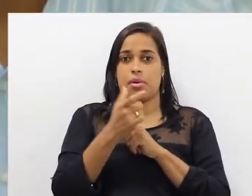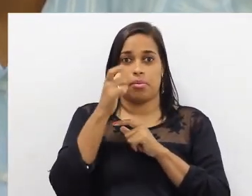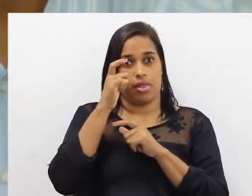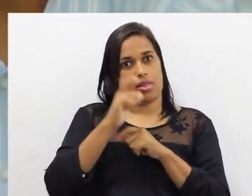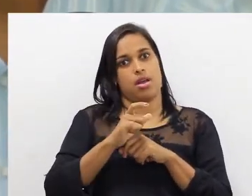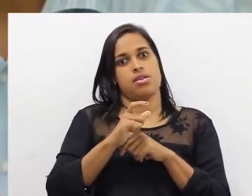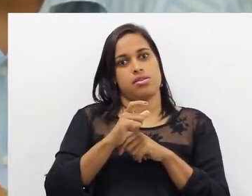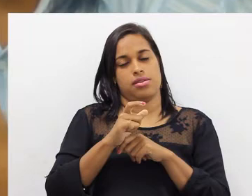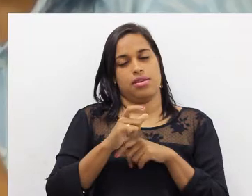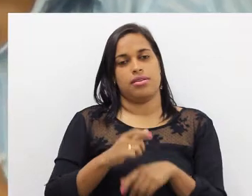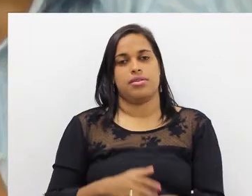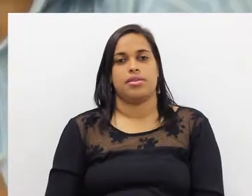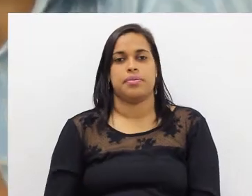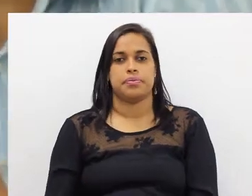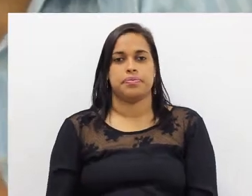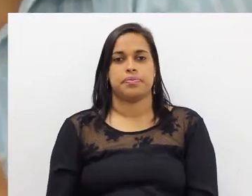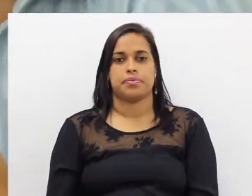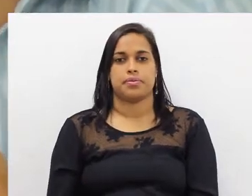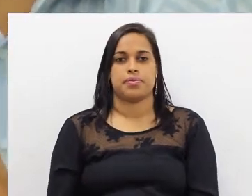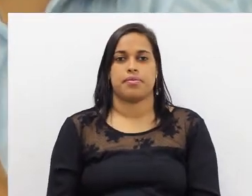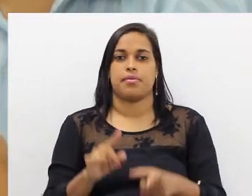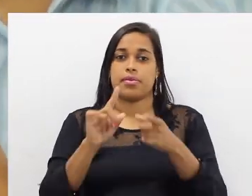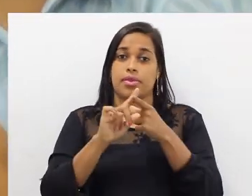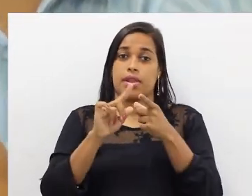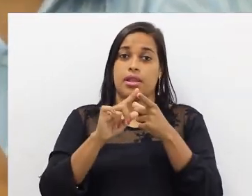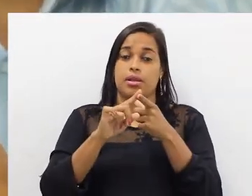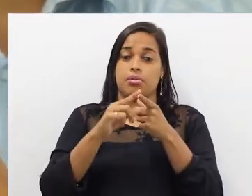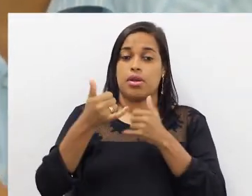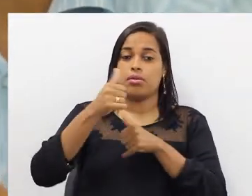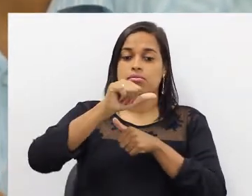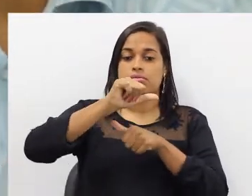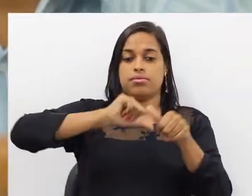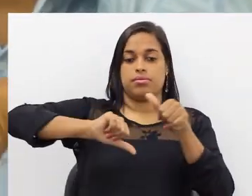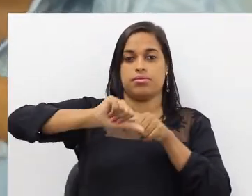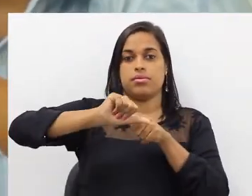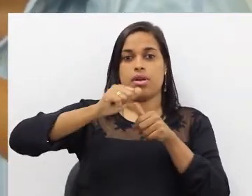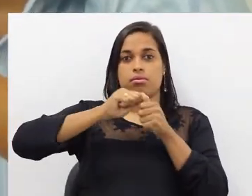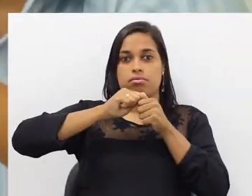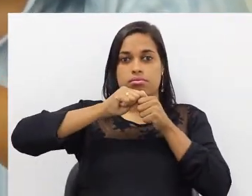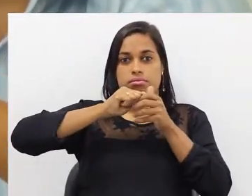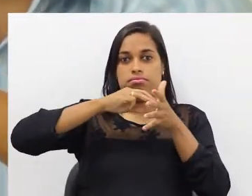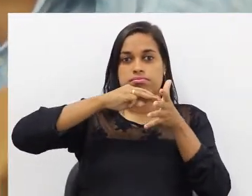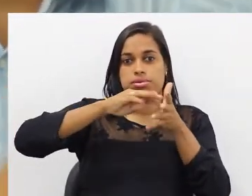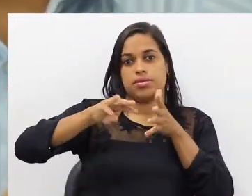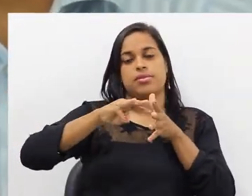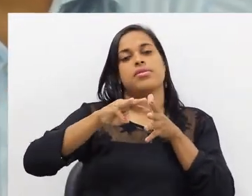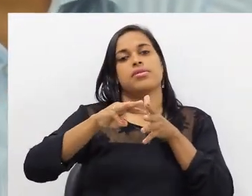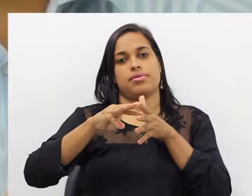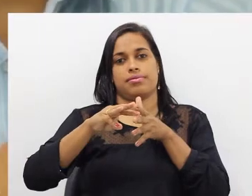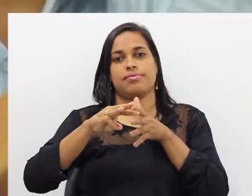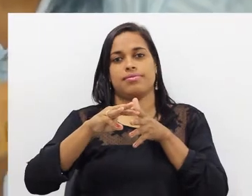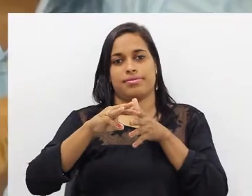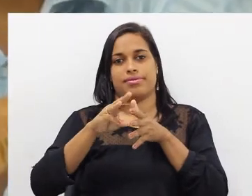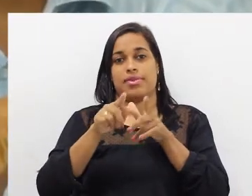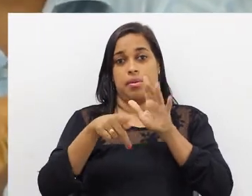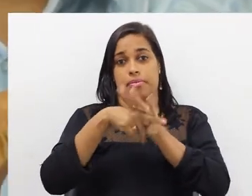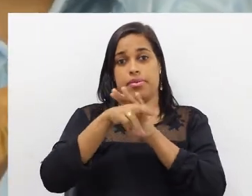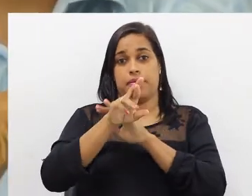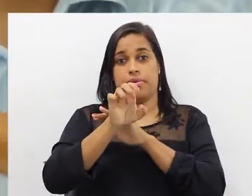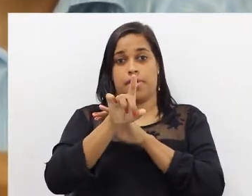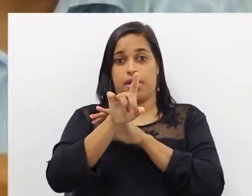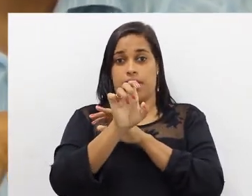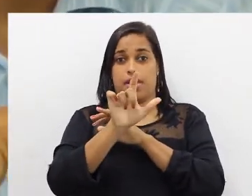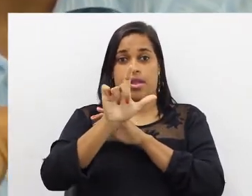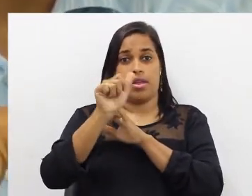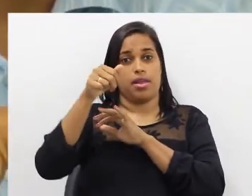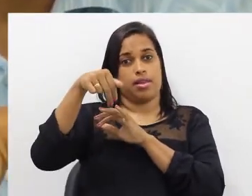interessante. Em relação à distribuição geográfica da rede, a gente vai citar 3 tipos aqui. A rede LAN, está